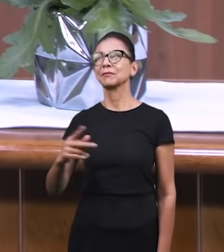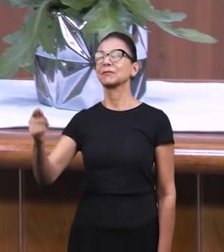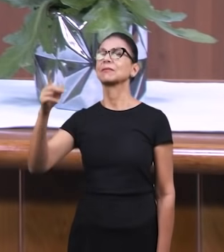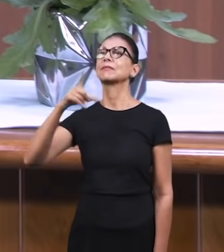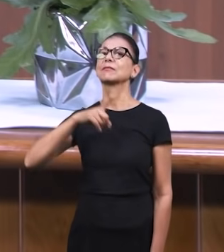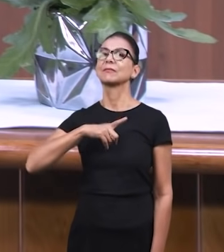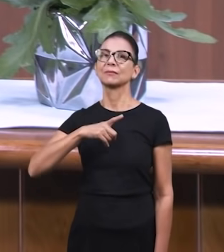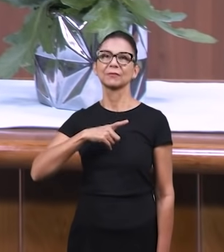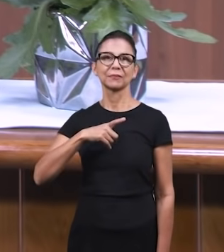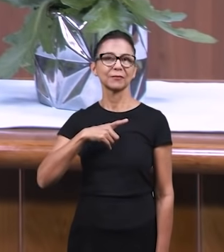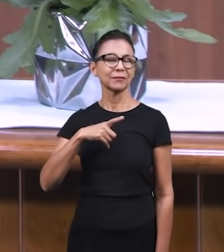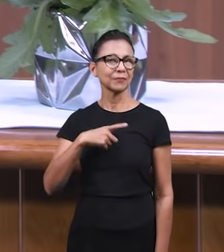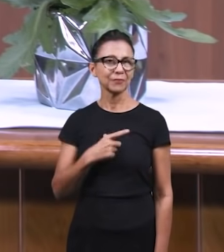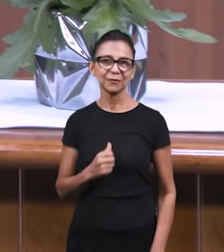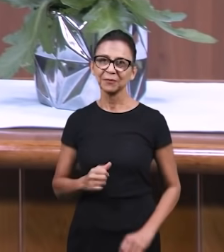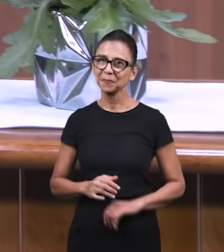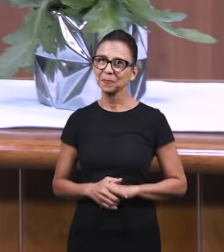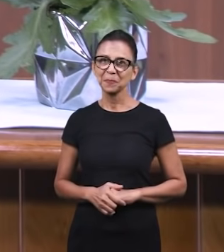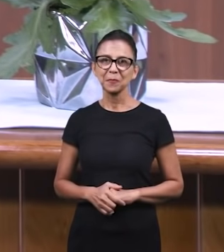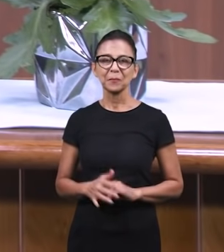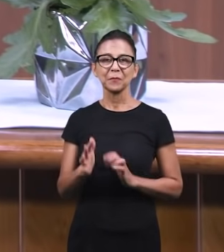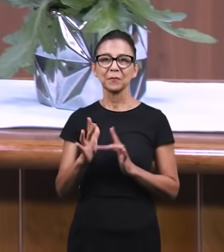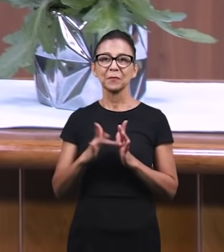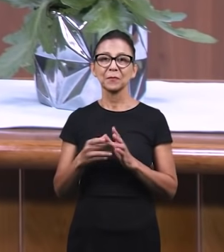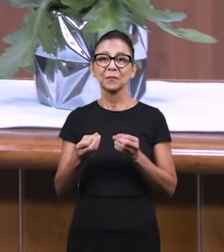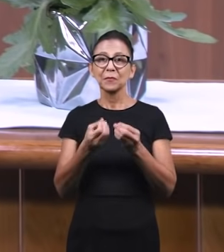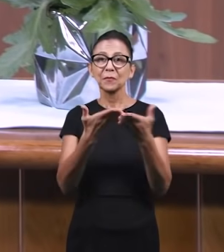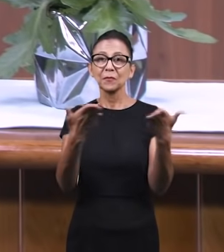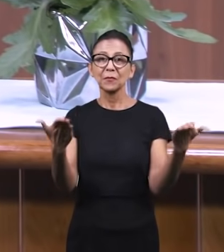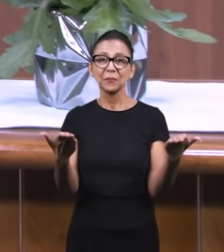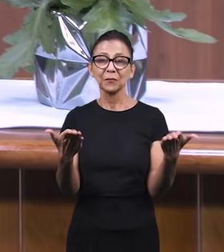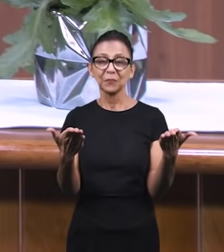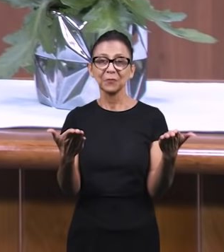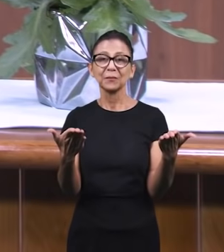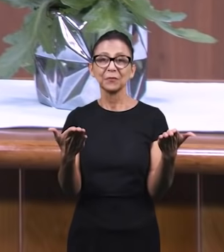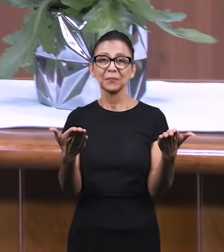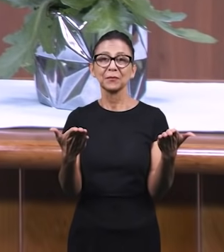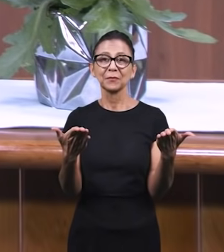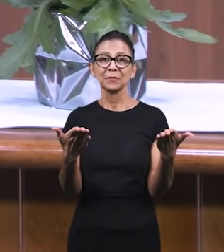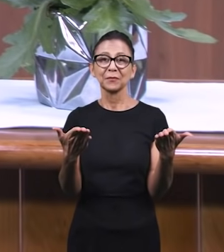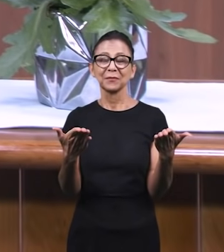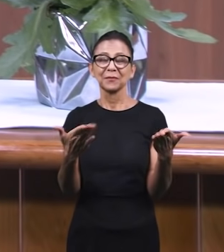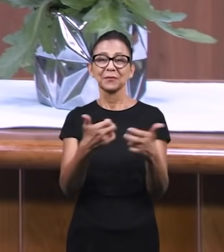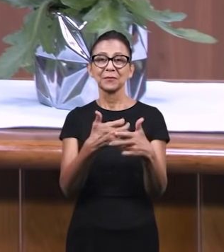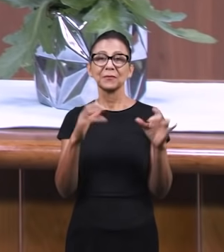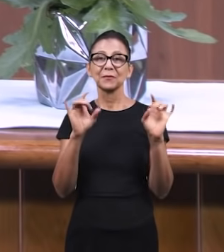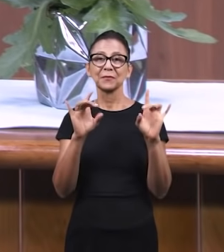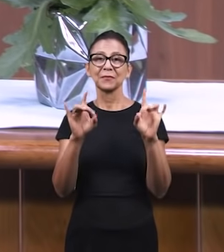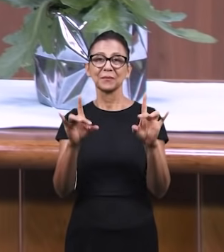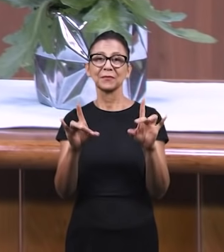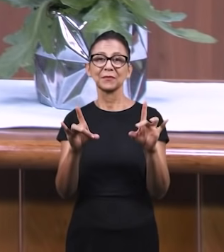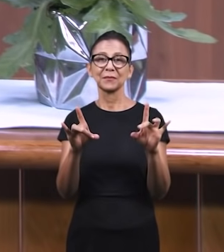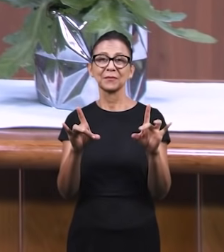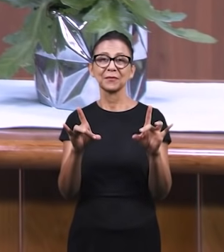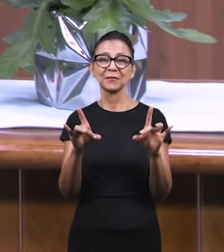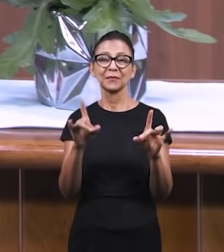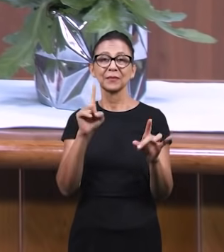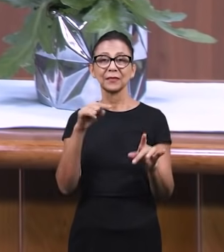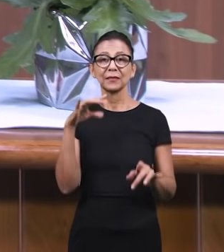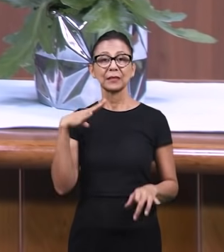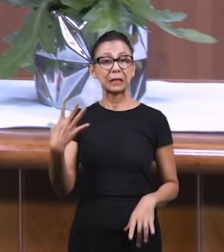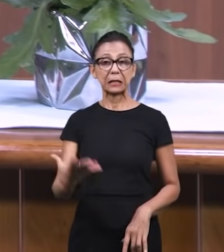coisa, a mais preciosa coisa e poderosa coisa que o Evangelho eterno oferece, a salvação. Ele oferece a